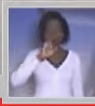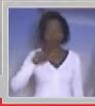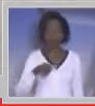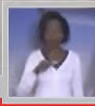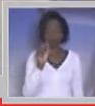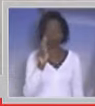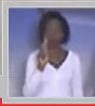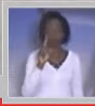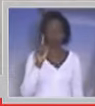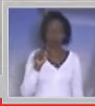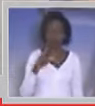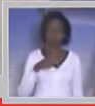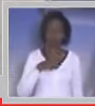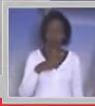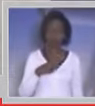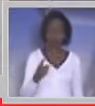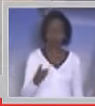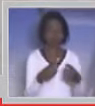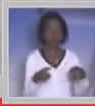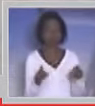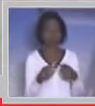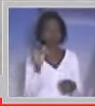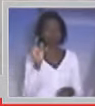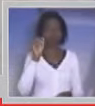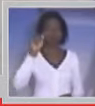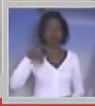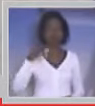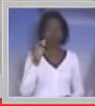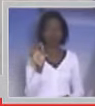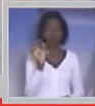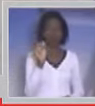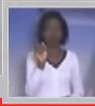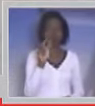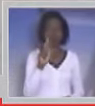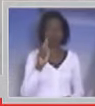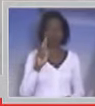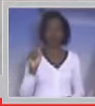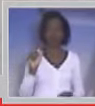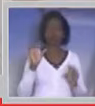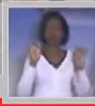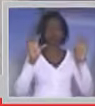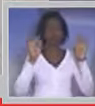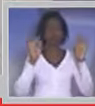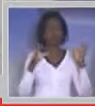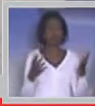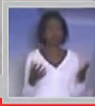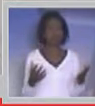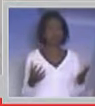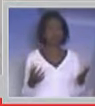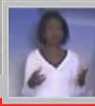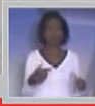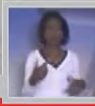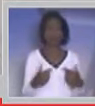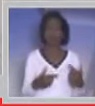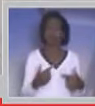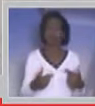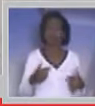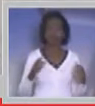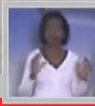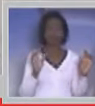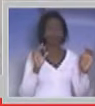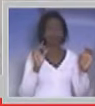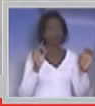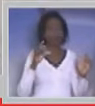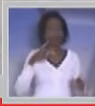muito importante que participa de várias apresentações ou seja todo esse trabalho todo esse patrimônio